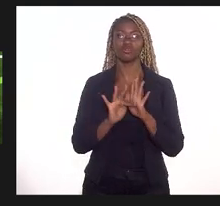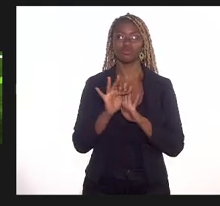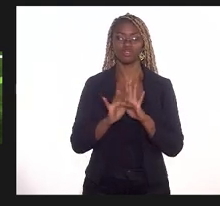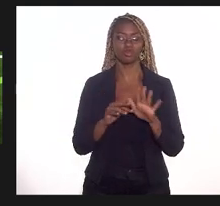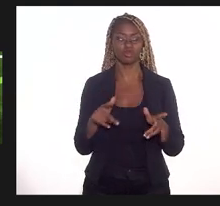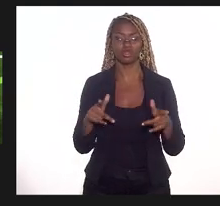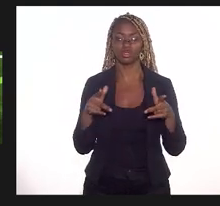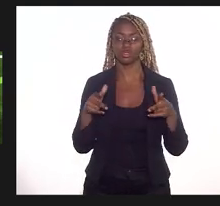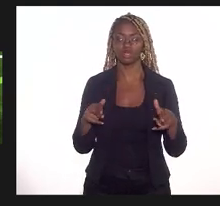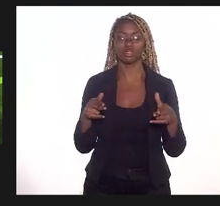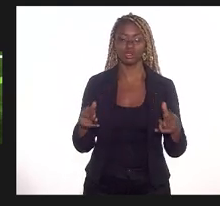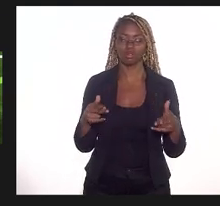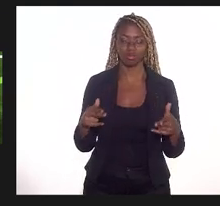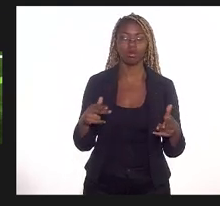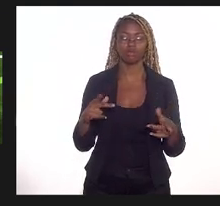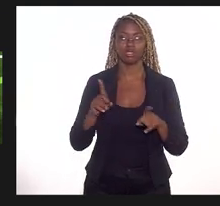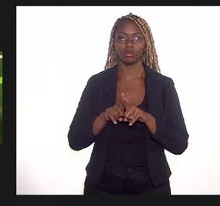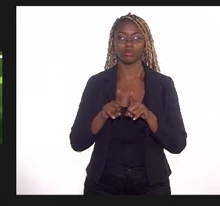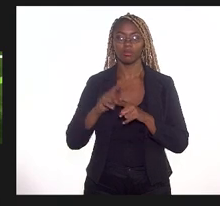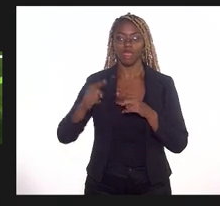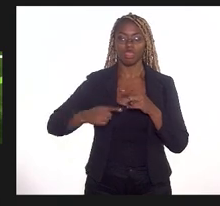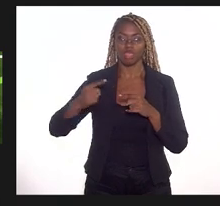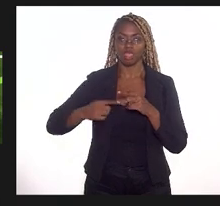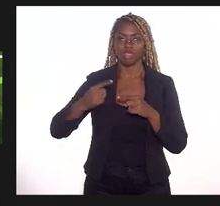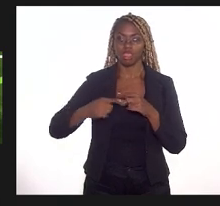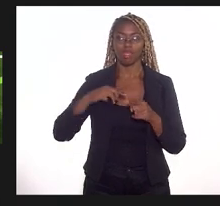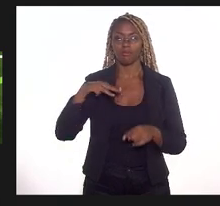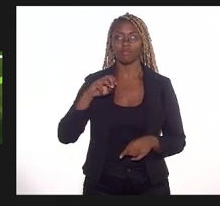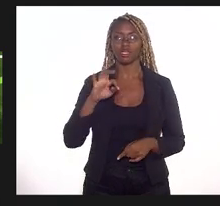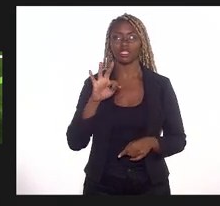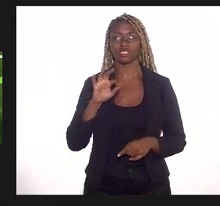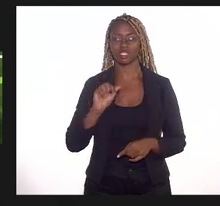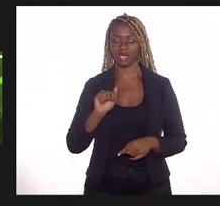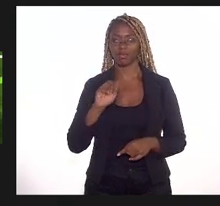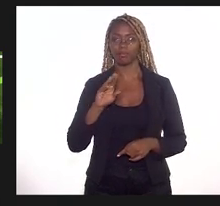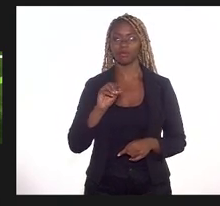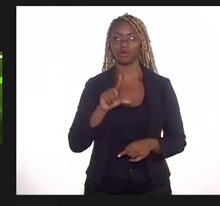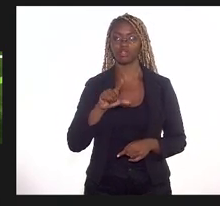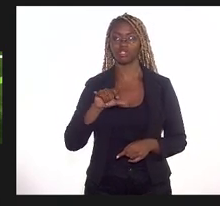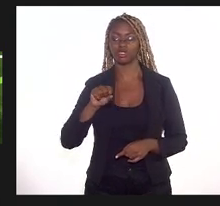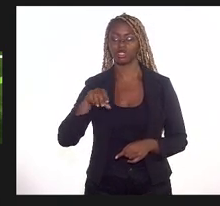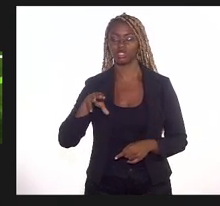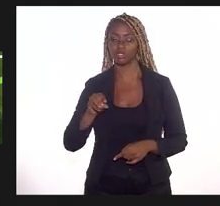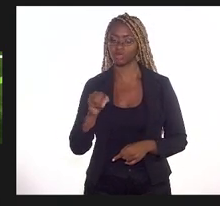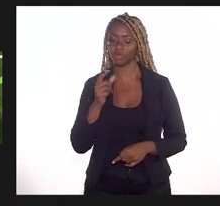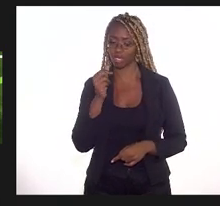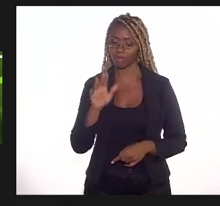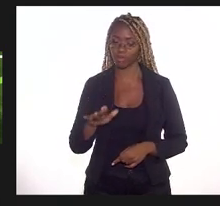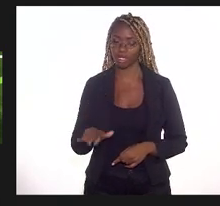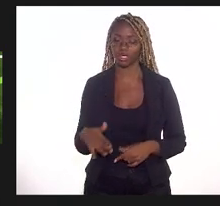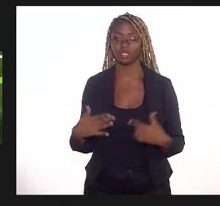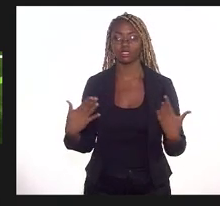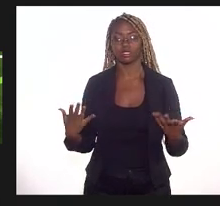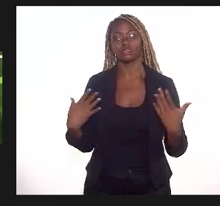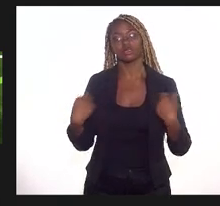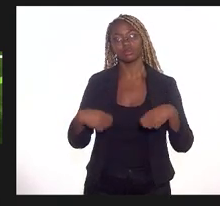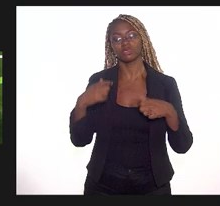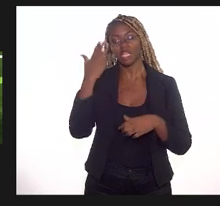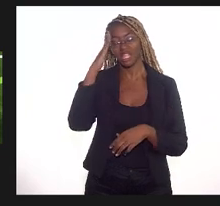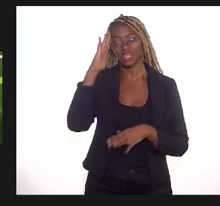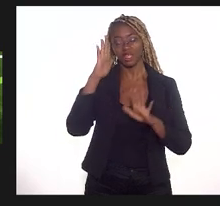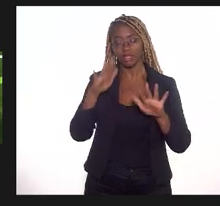dos eosinatos de metabolismo, que são relativamente baratos. Então, assim, a gente precisa desmistificar